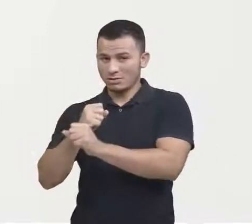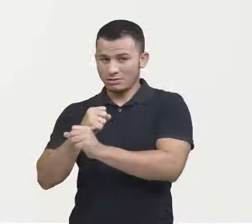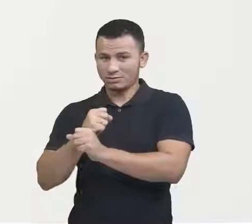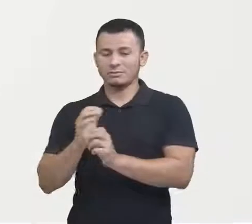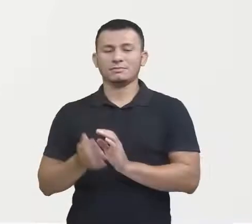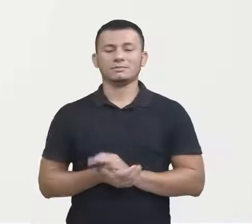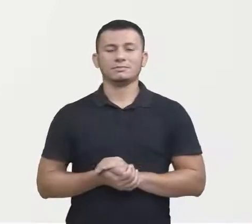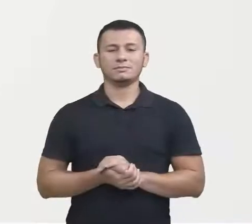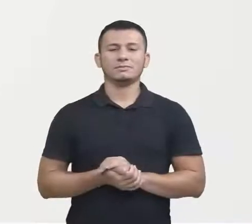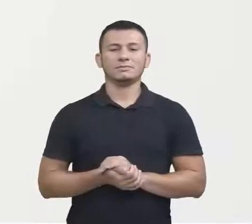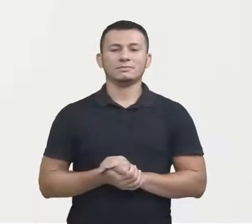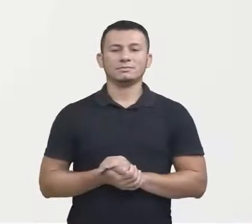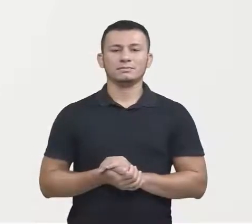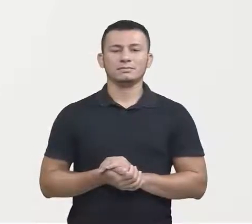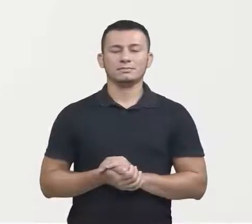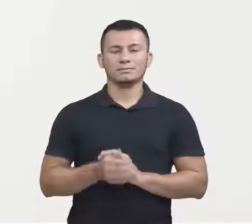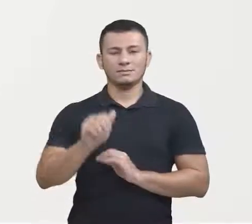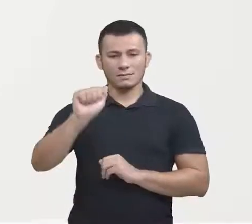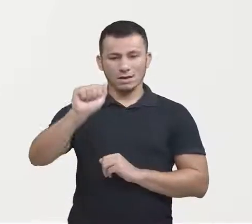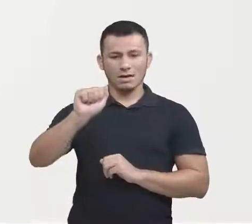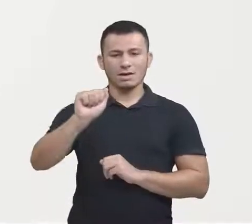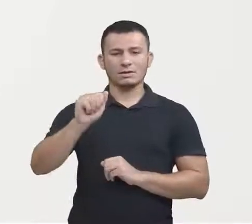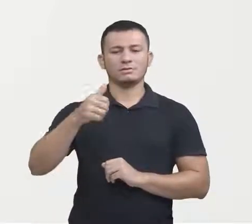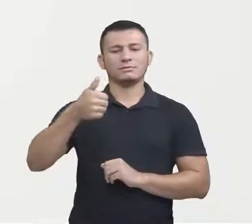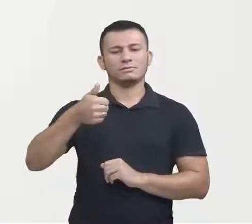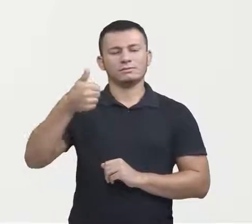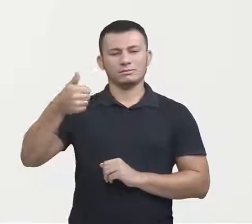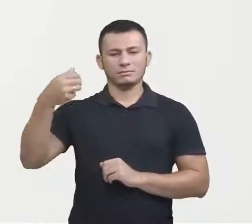letra A 113